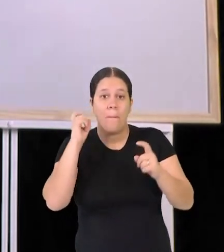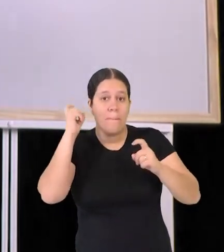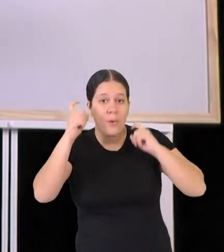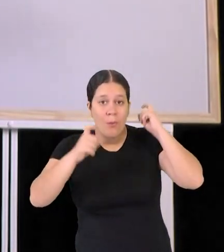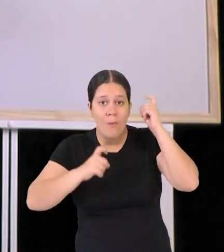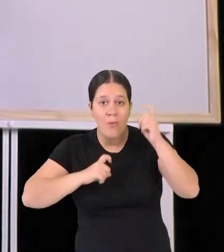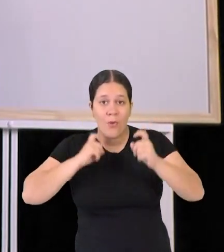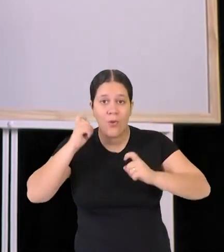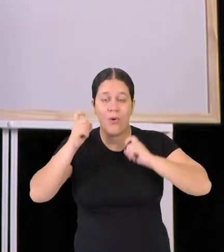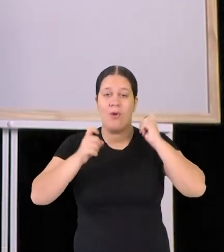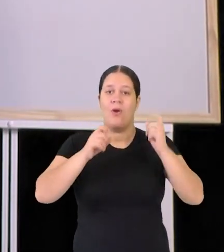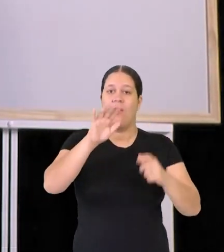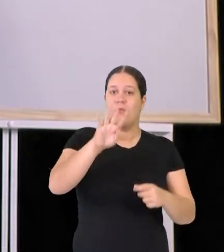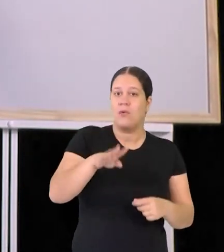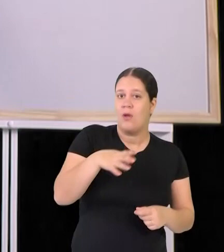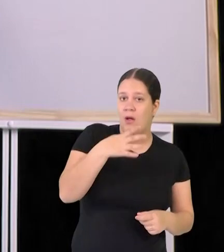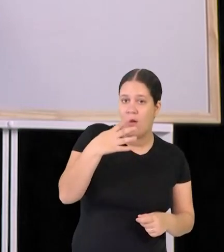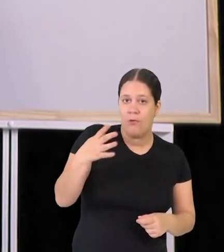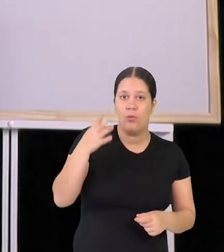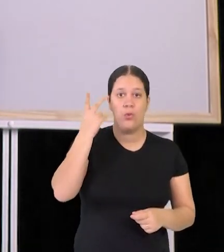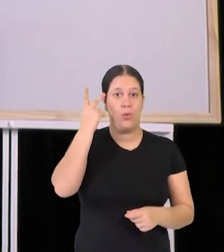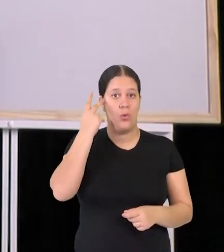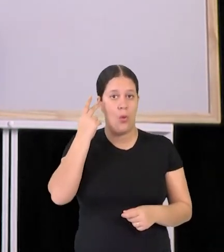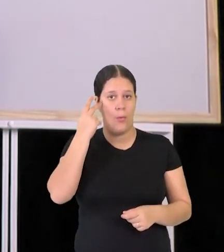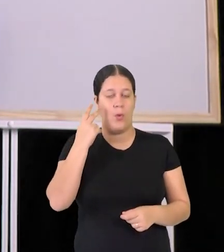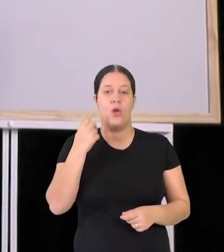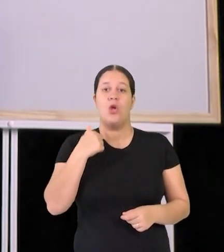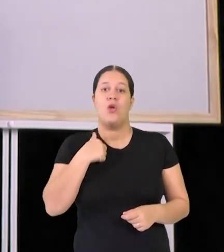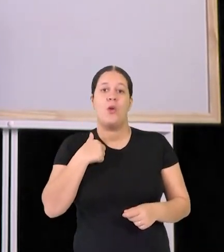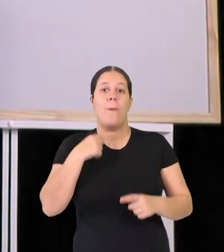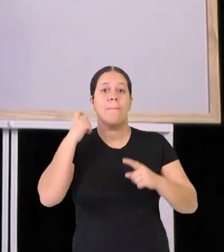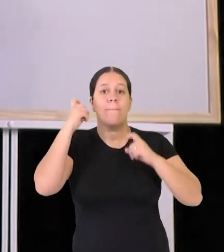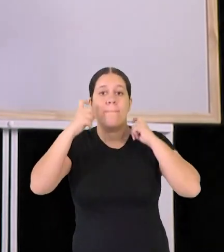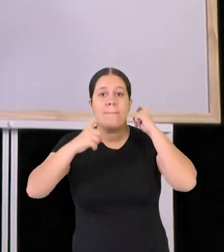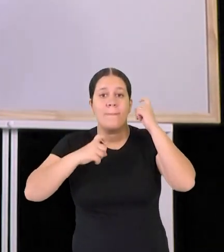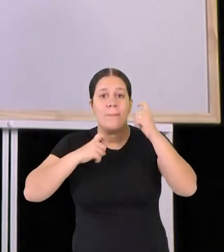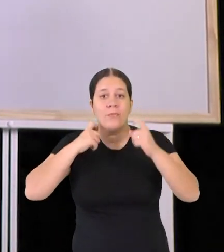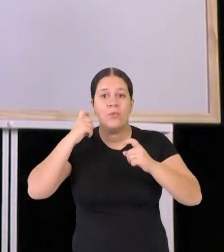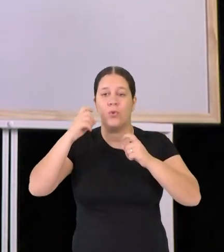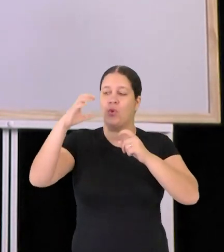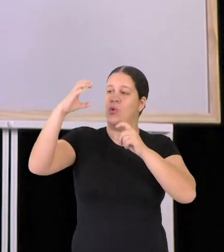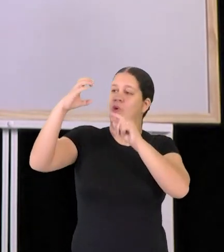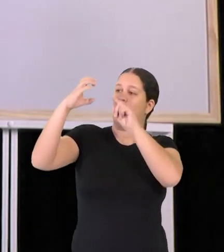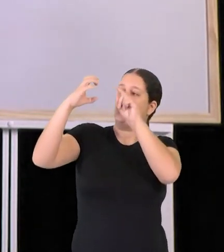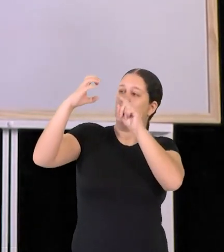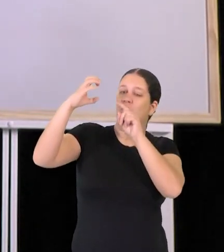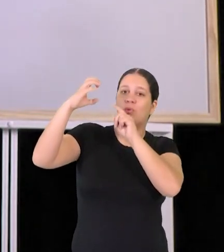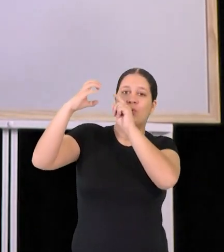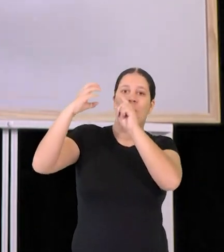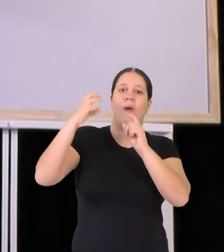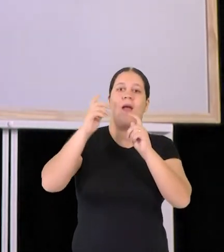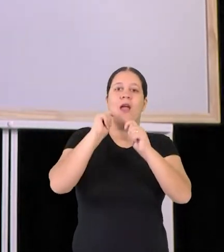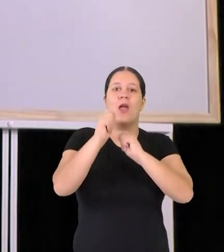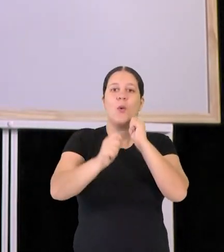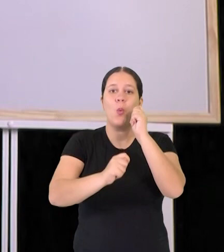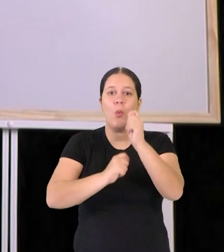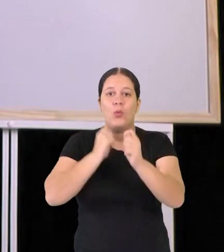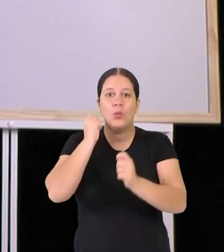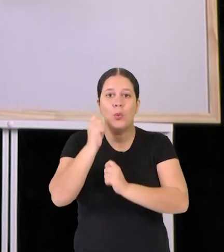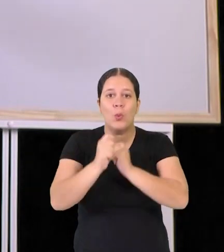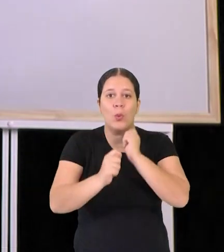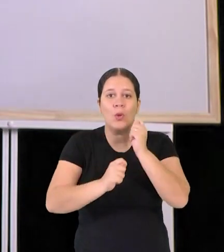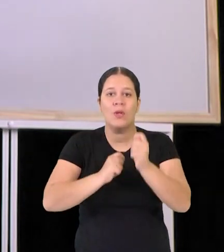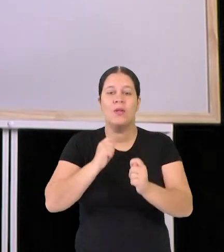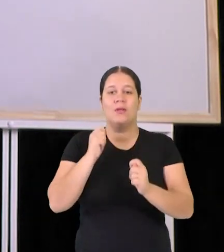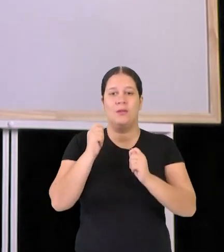gráfico com o crivo normal. Beleza? Eu vou me preocupar com o crivo econômico. E aí ele